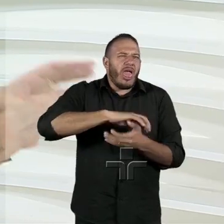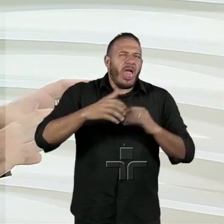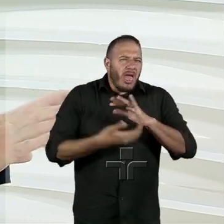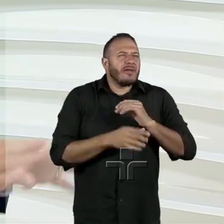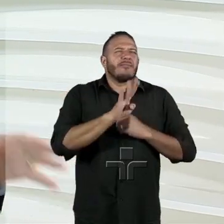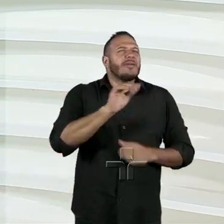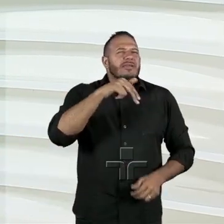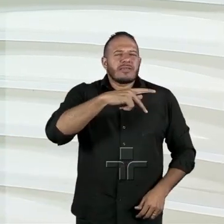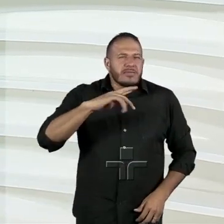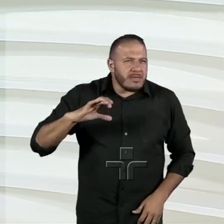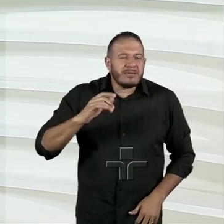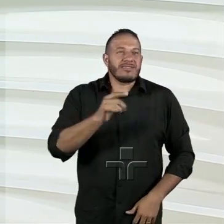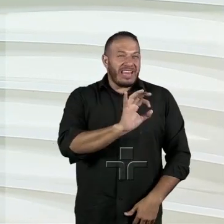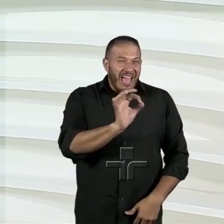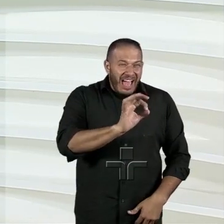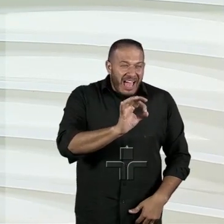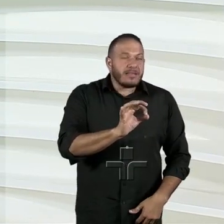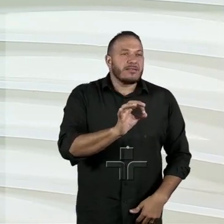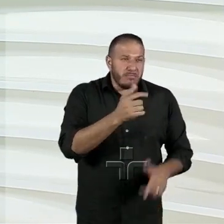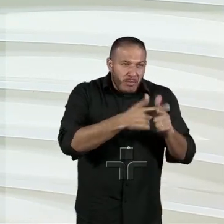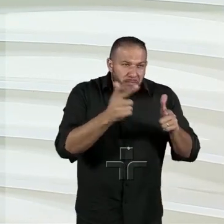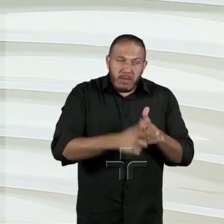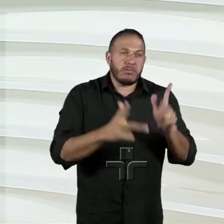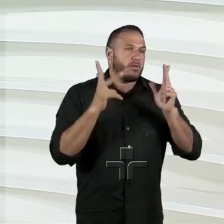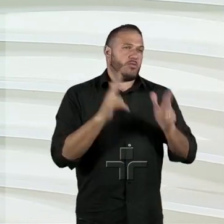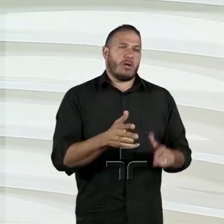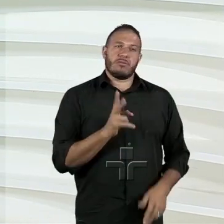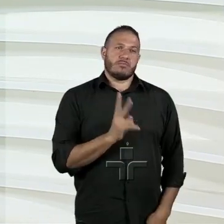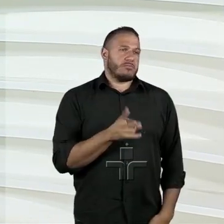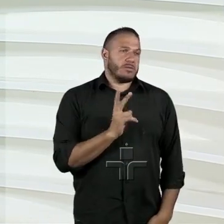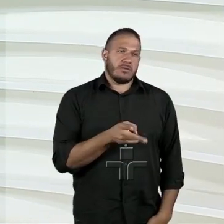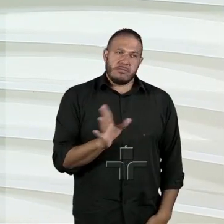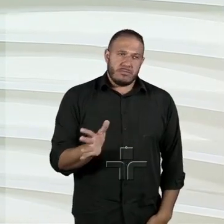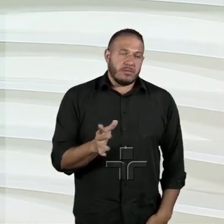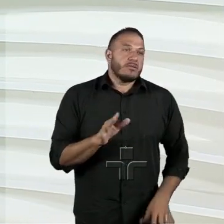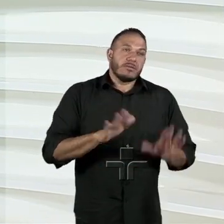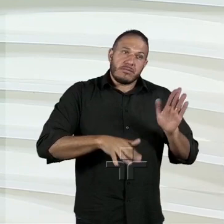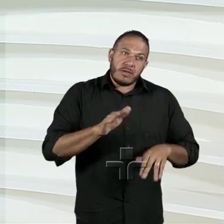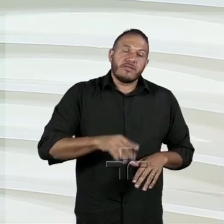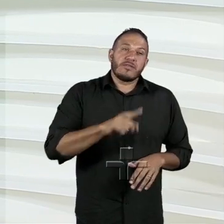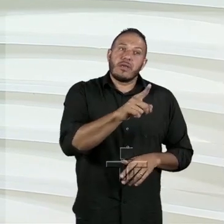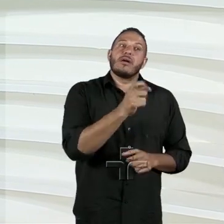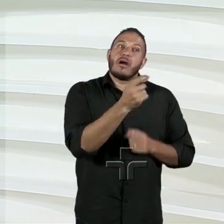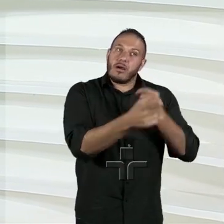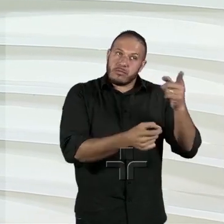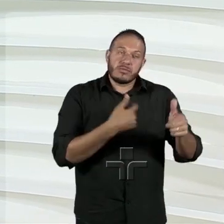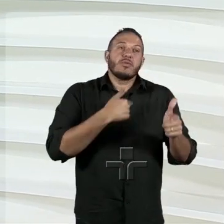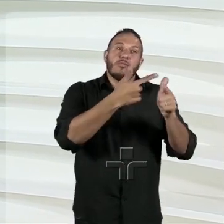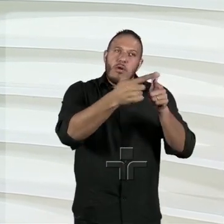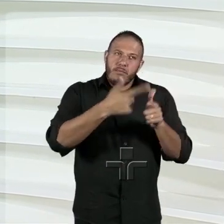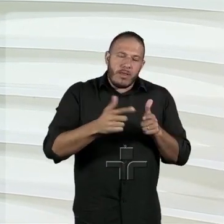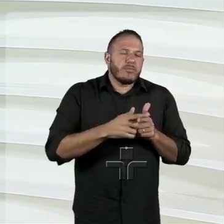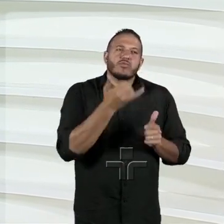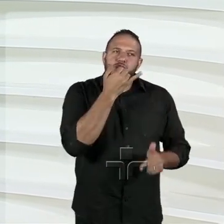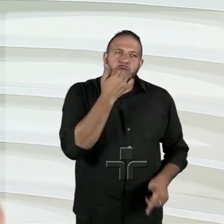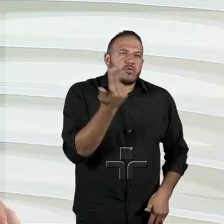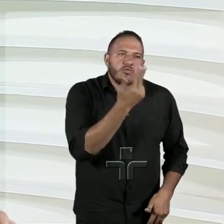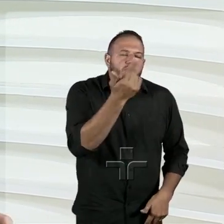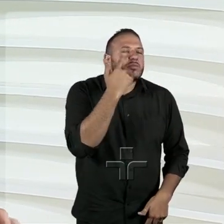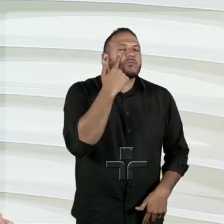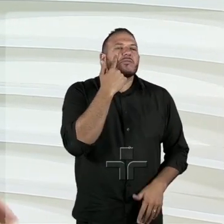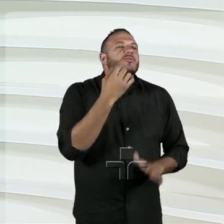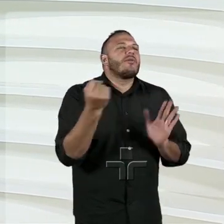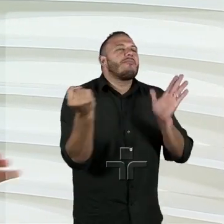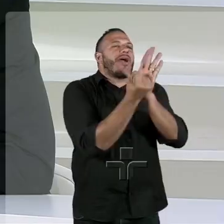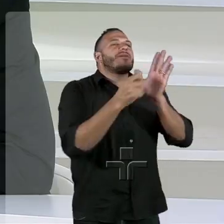não tivéssemos nada, teríamos os mesmos problemas. Então, alguns dos problemas não têm a origem na